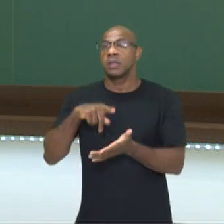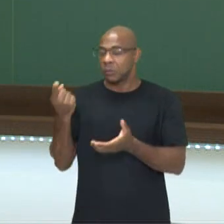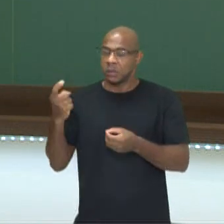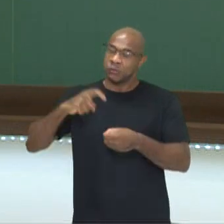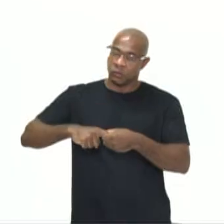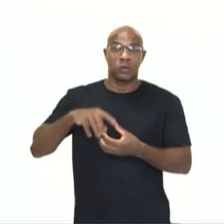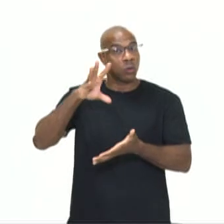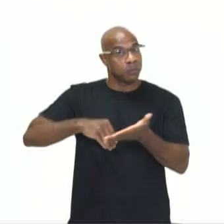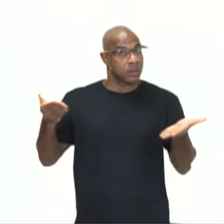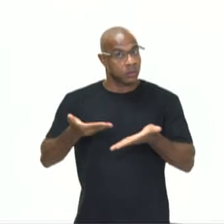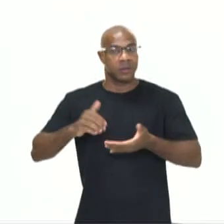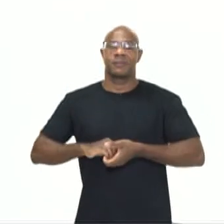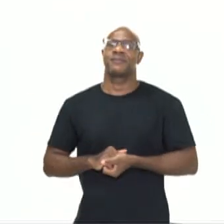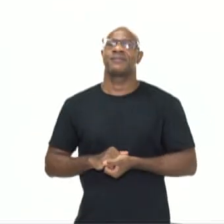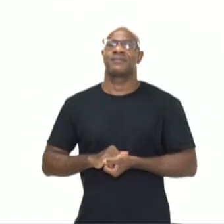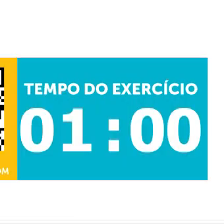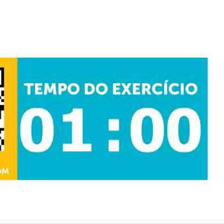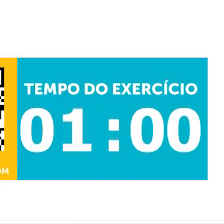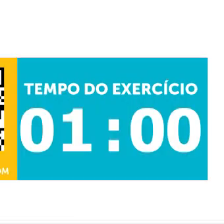volto.